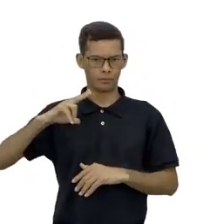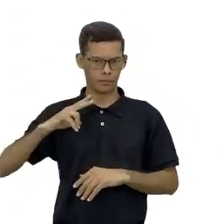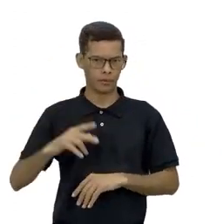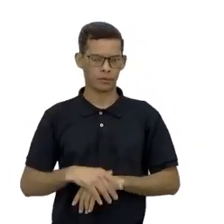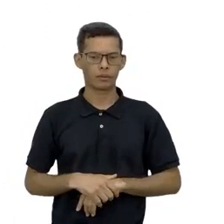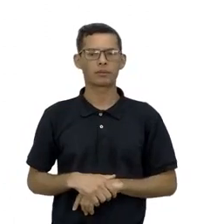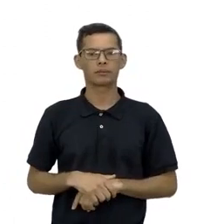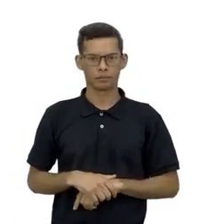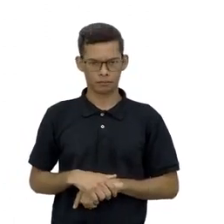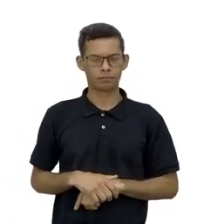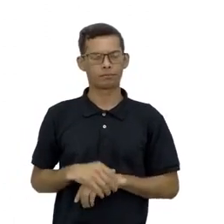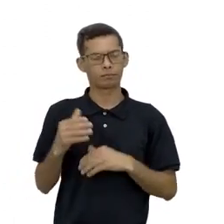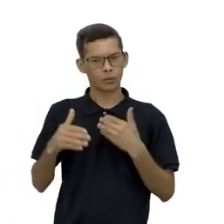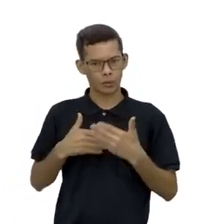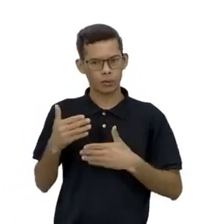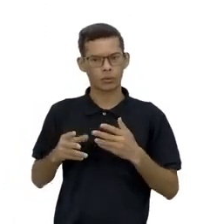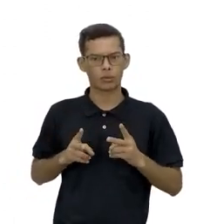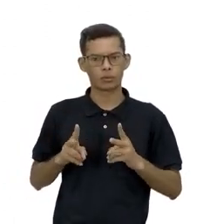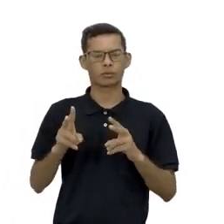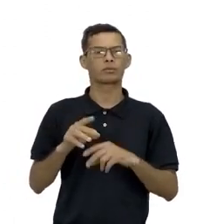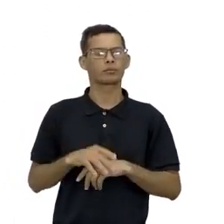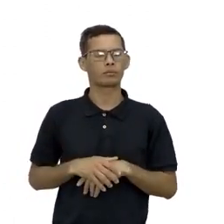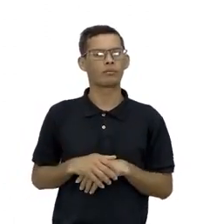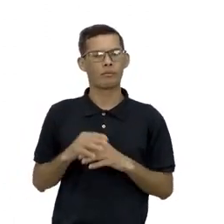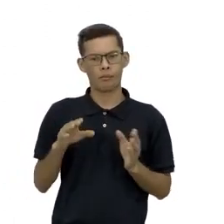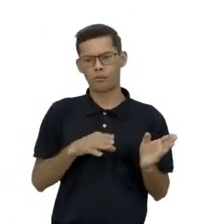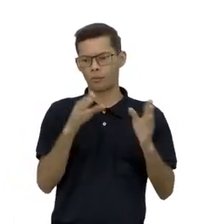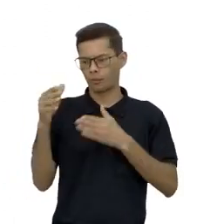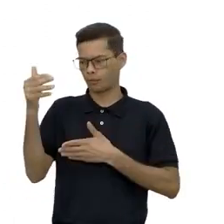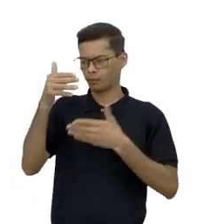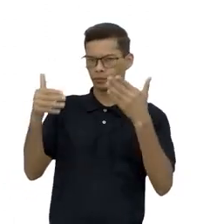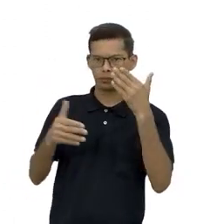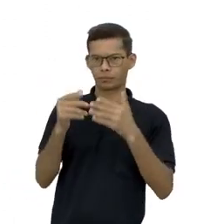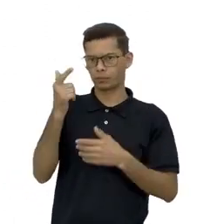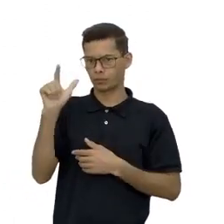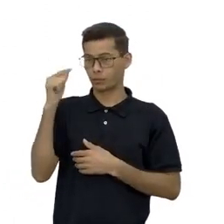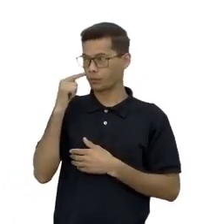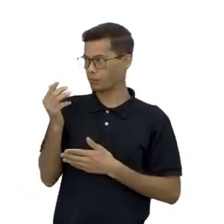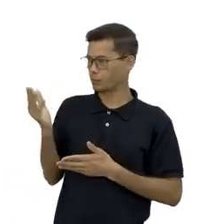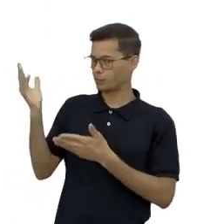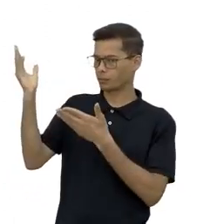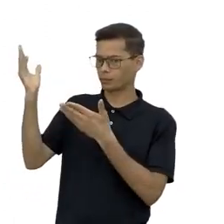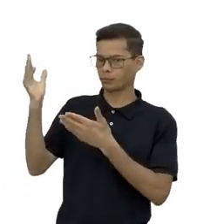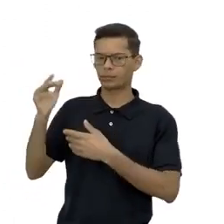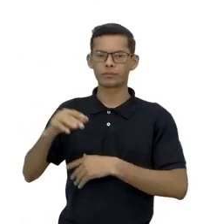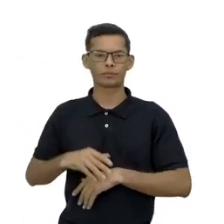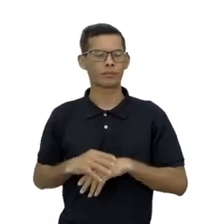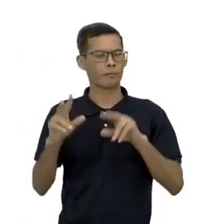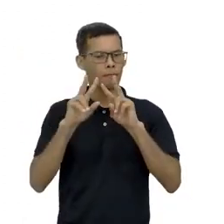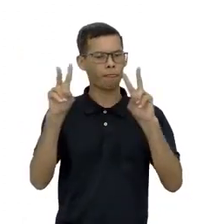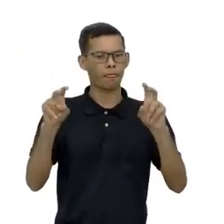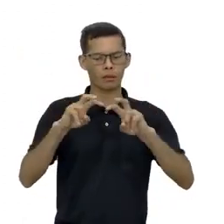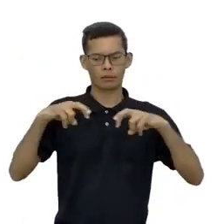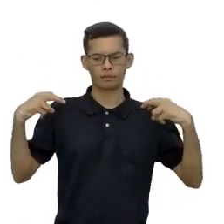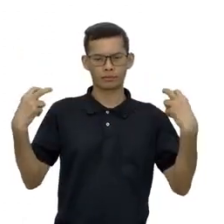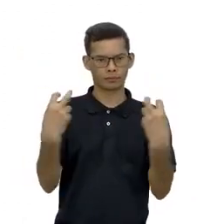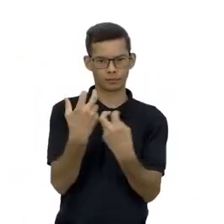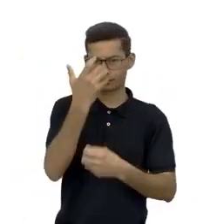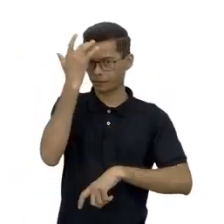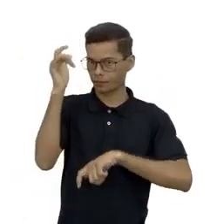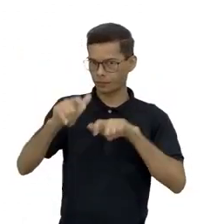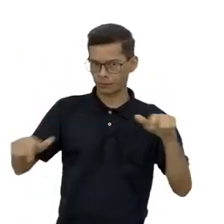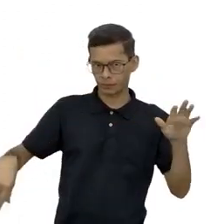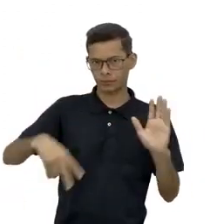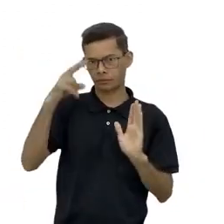Dando prosseguimento, no nosso próximo slide, mais algumas modalidades. A roda de leitores, que vocês também